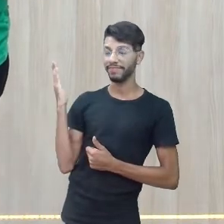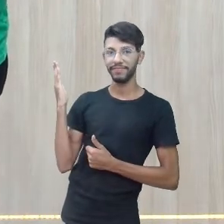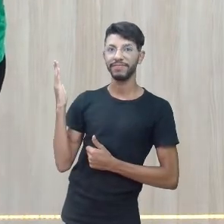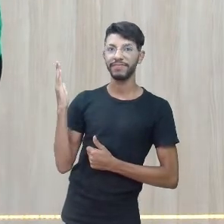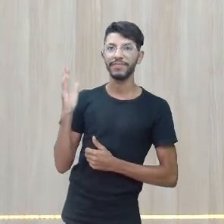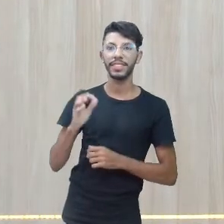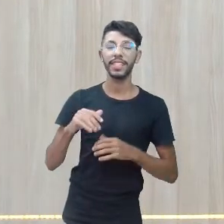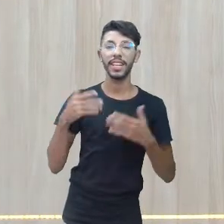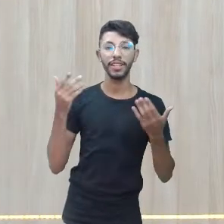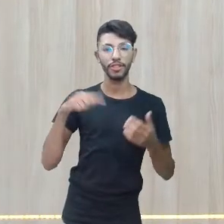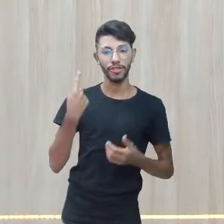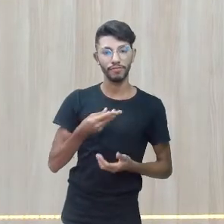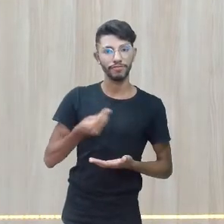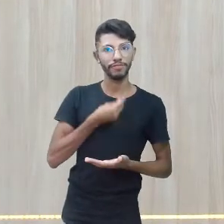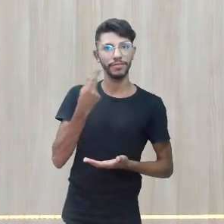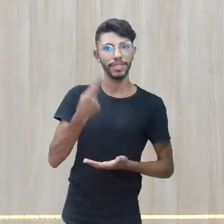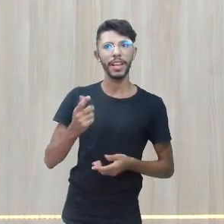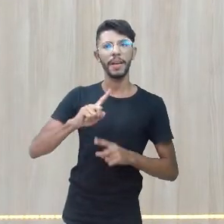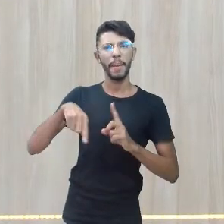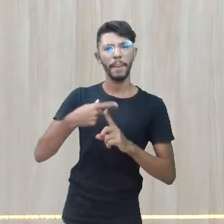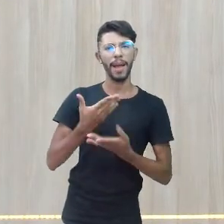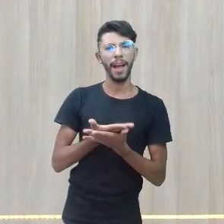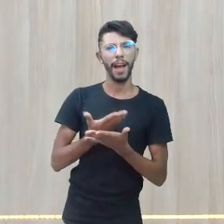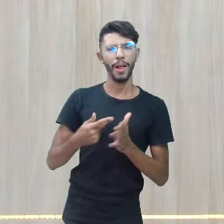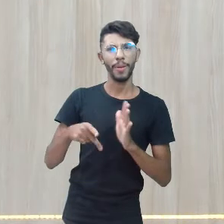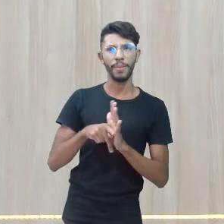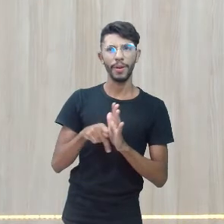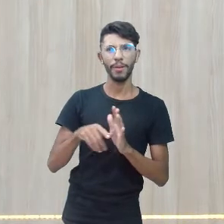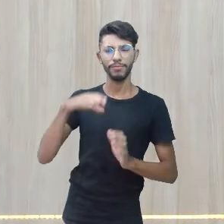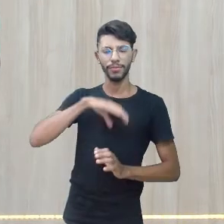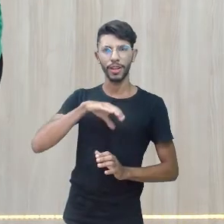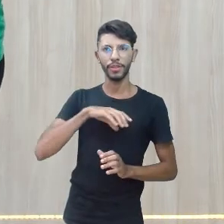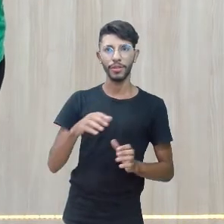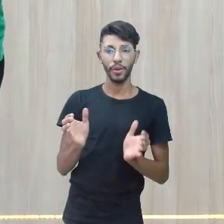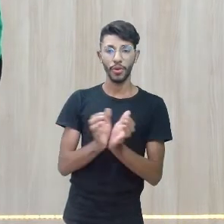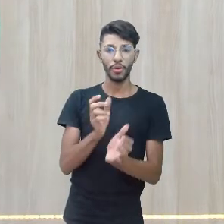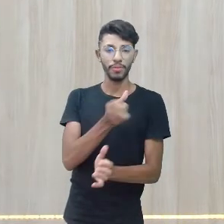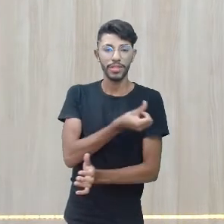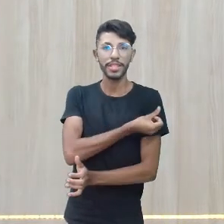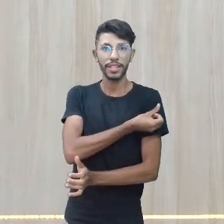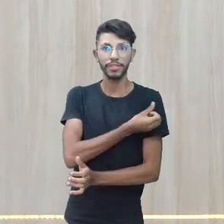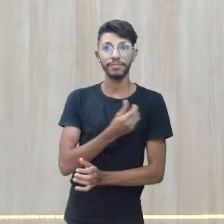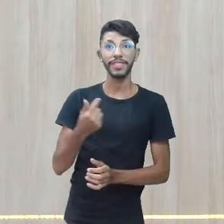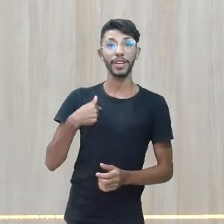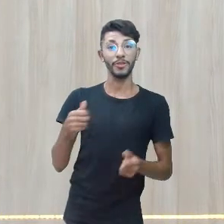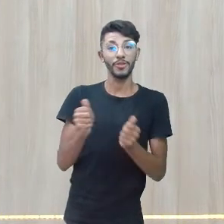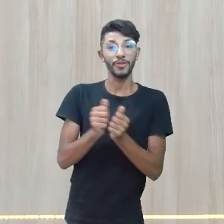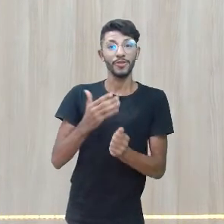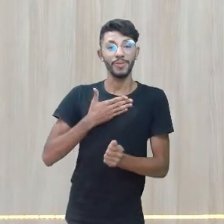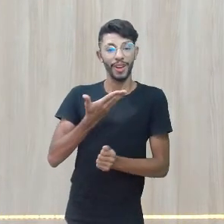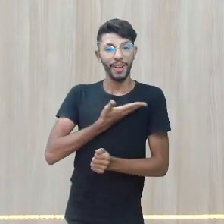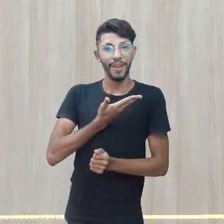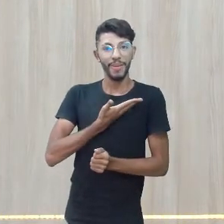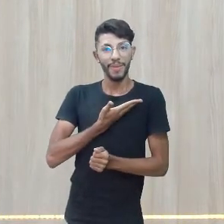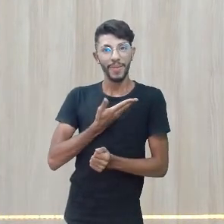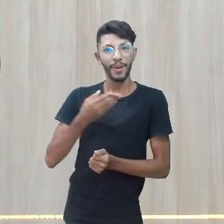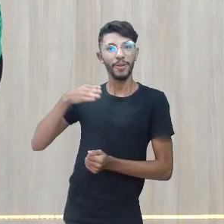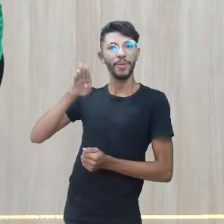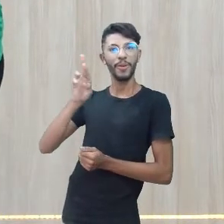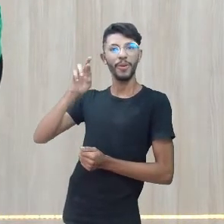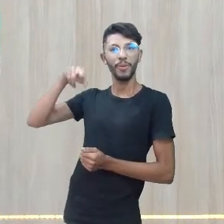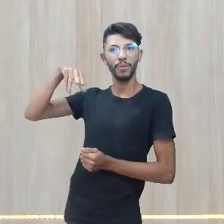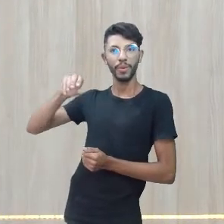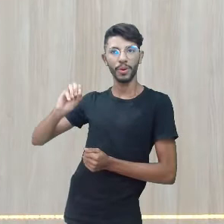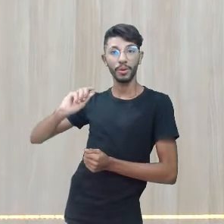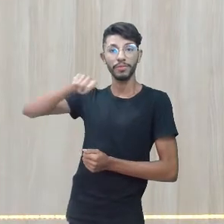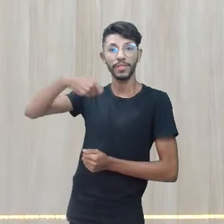para mais uma aula de língua portuguesa do 6º ano. E eu tenho o privilégio de estar com o meu amigo Bruno, que é o nosso intérprete de